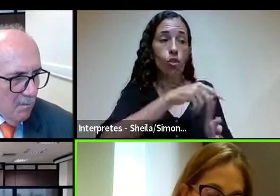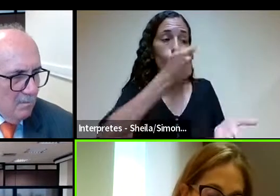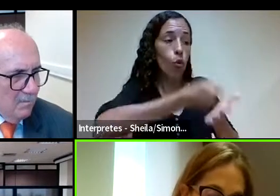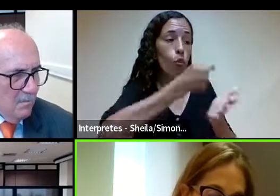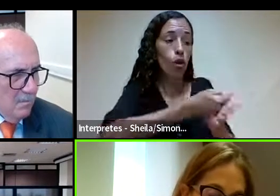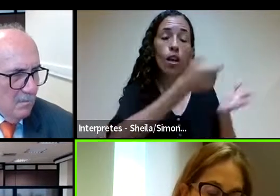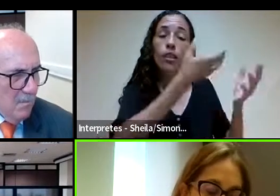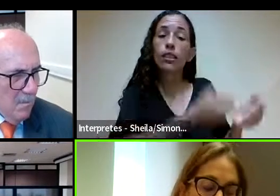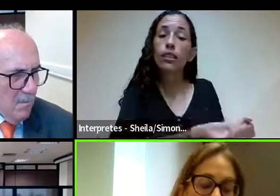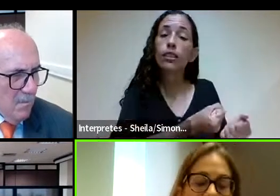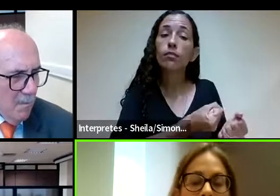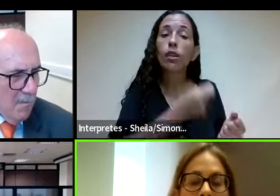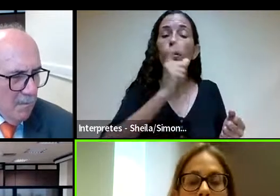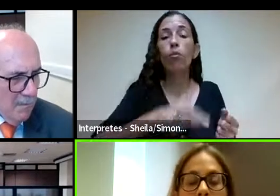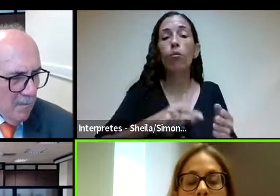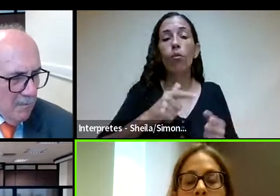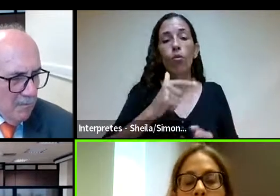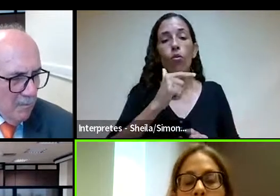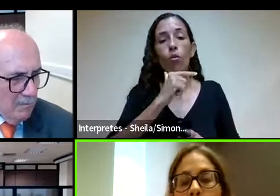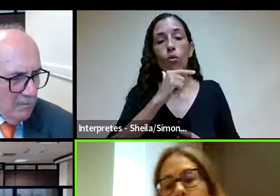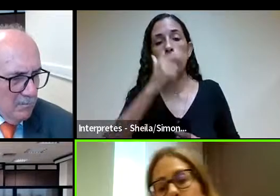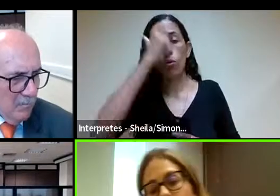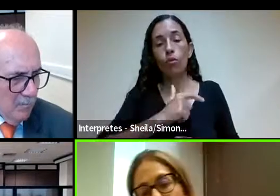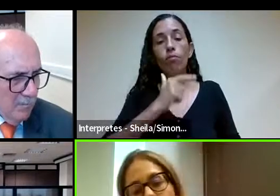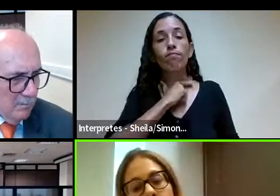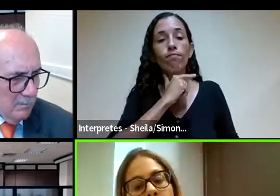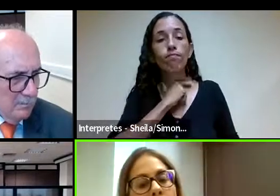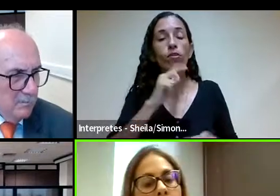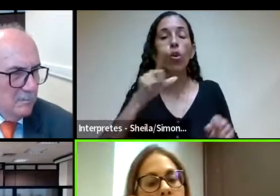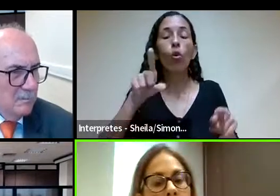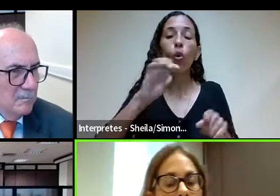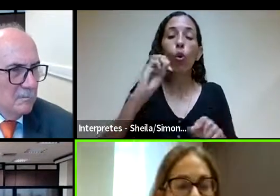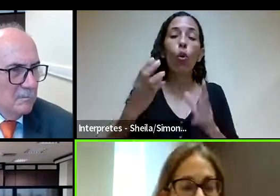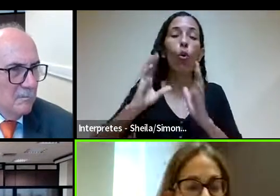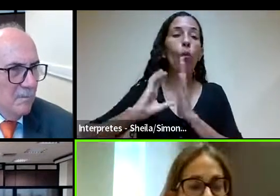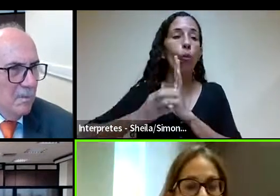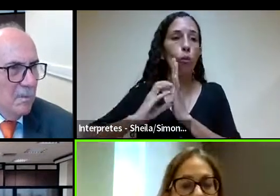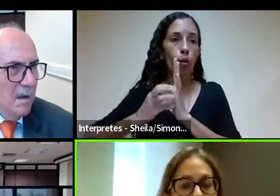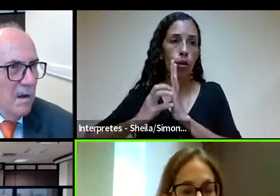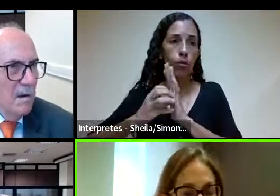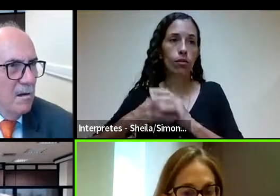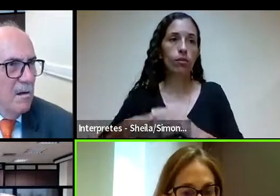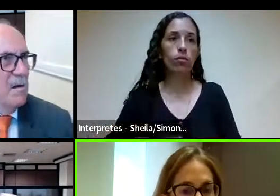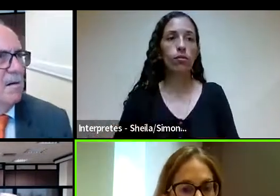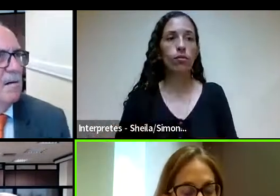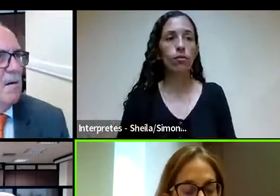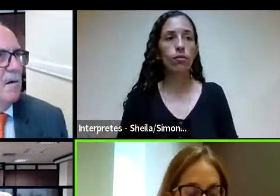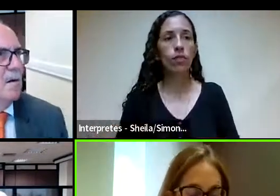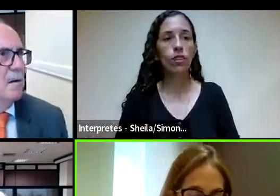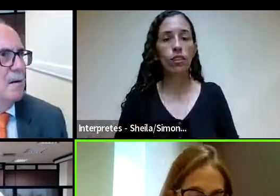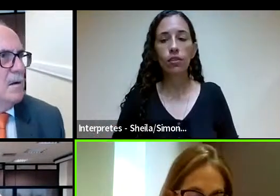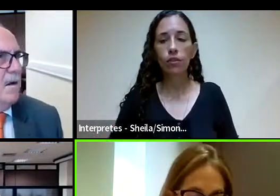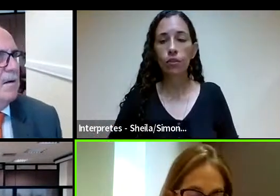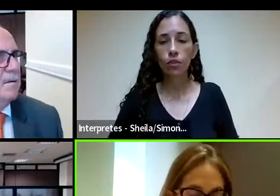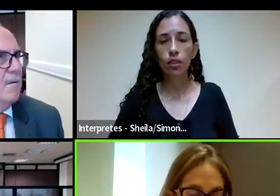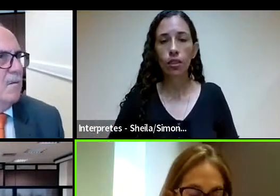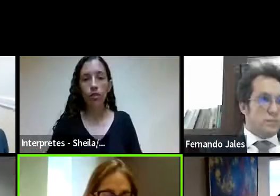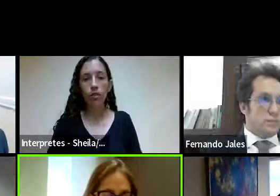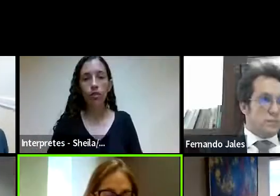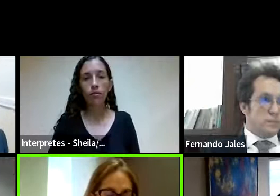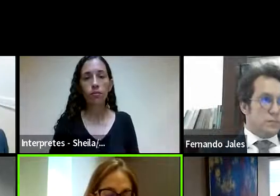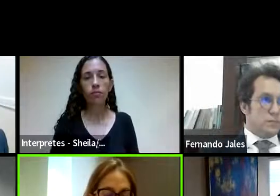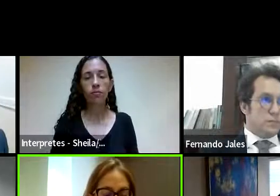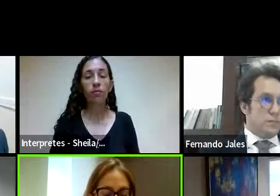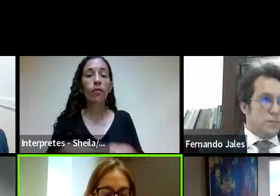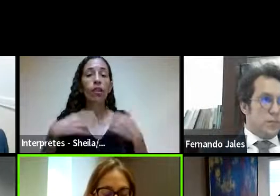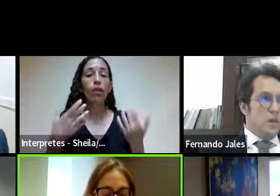e candidatos e partidos políticos, de forma que não poderia ser imposta à empresa de comunicação.